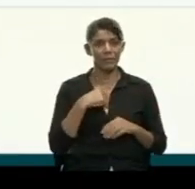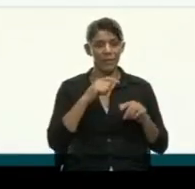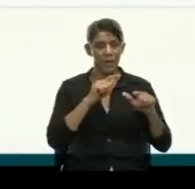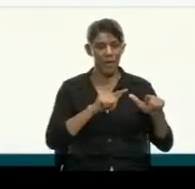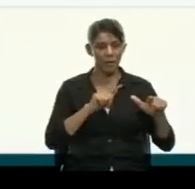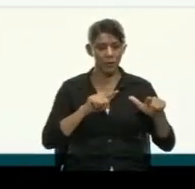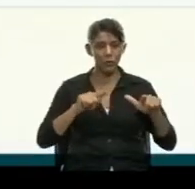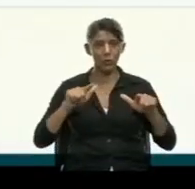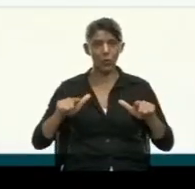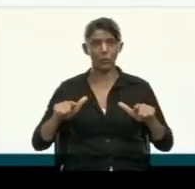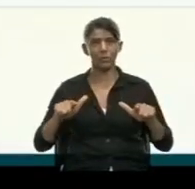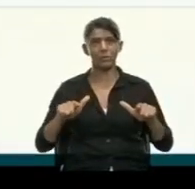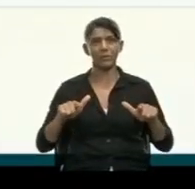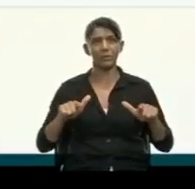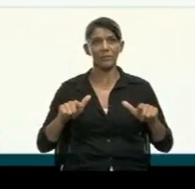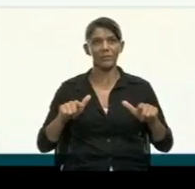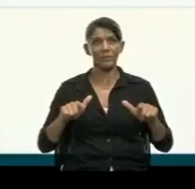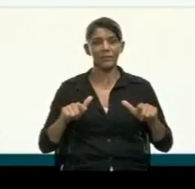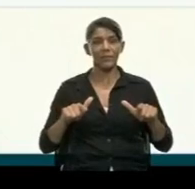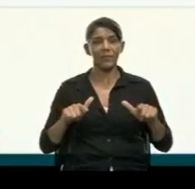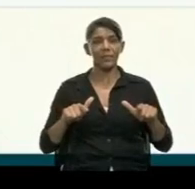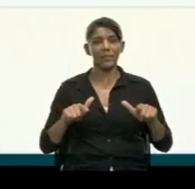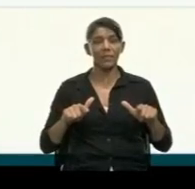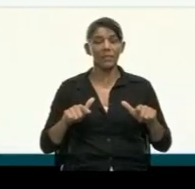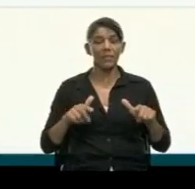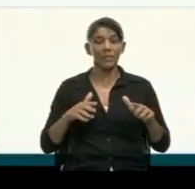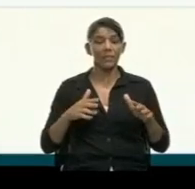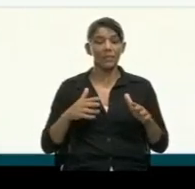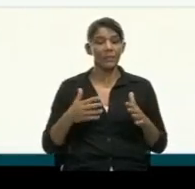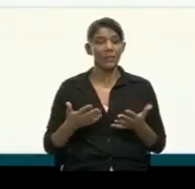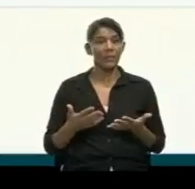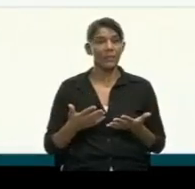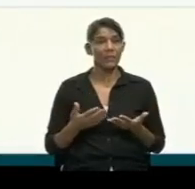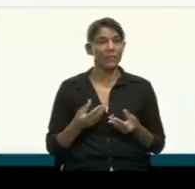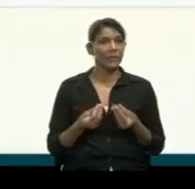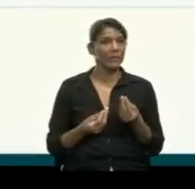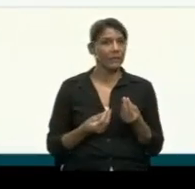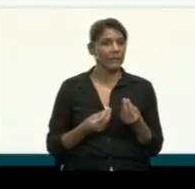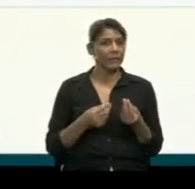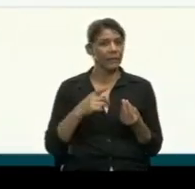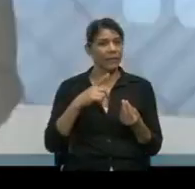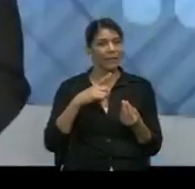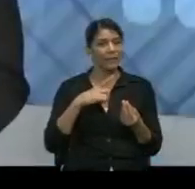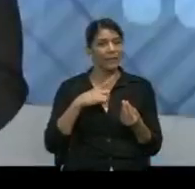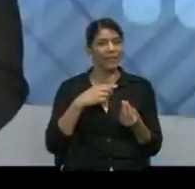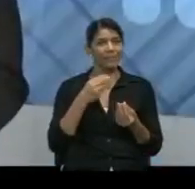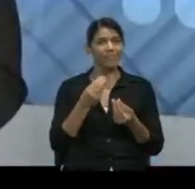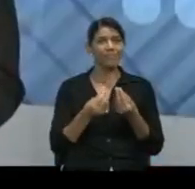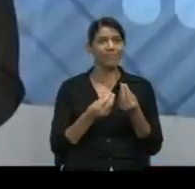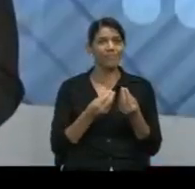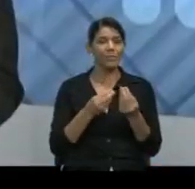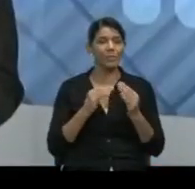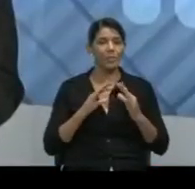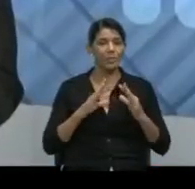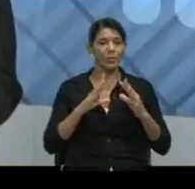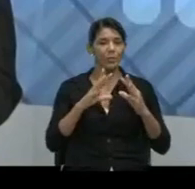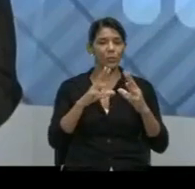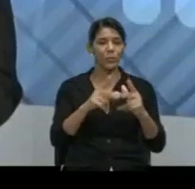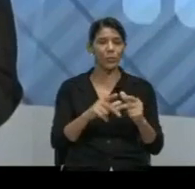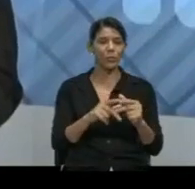lajotas, né? O professor falou. Bom, e assim a gente então tem um fechamento de toda